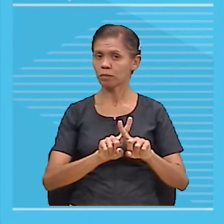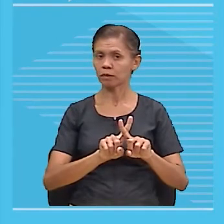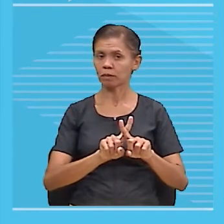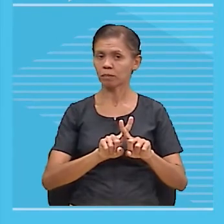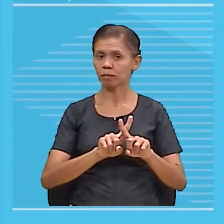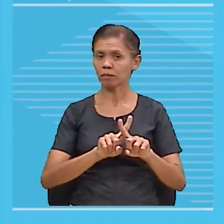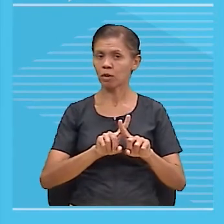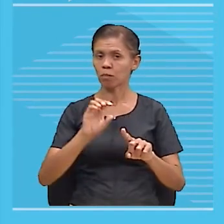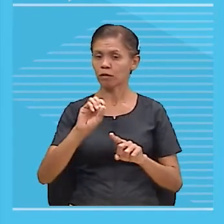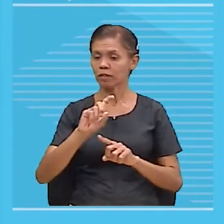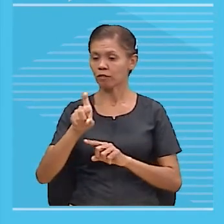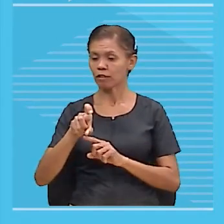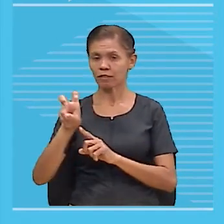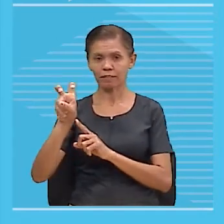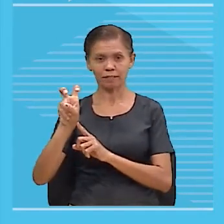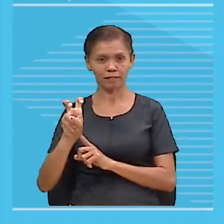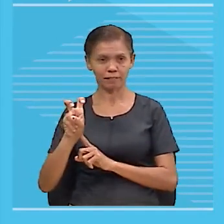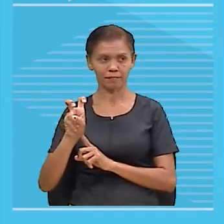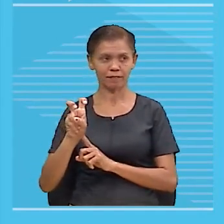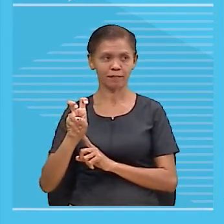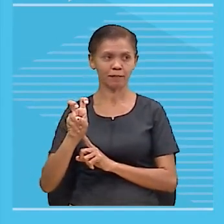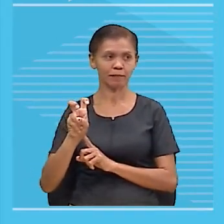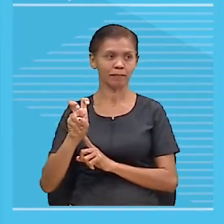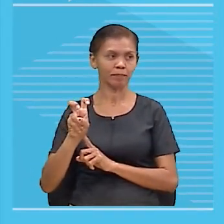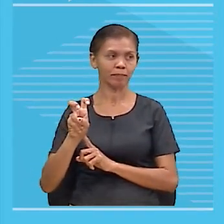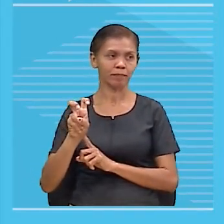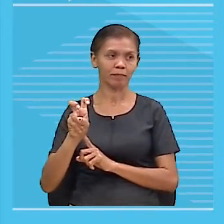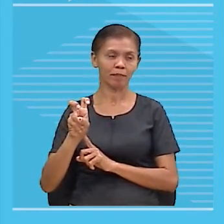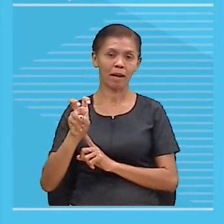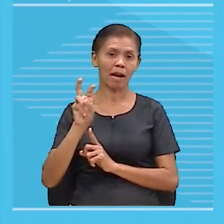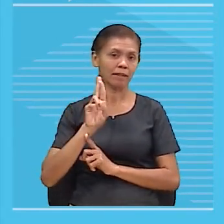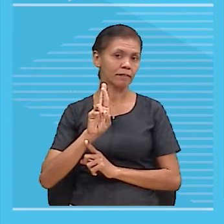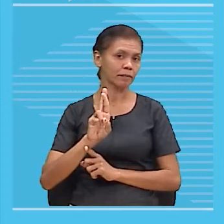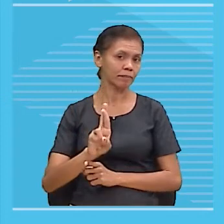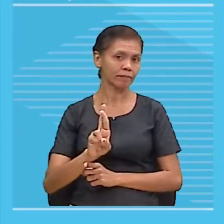por 0,5, o seu resultado